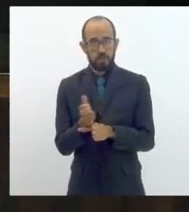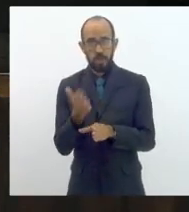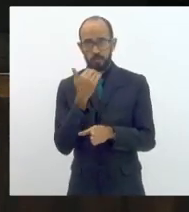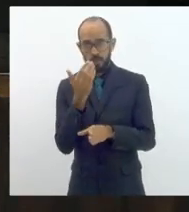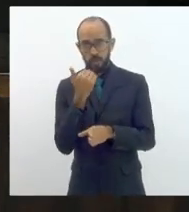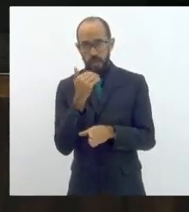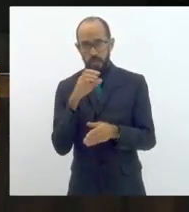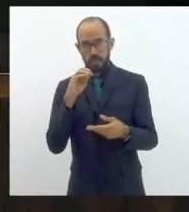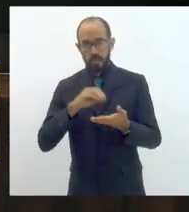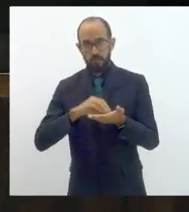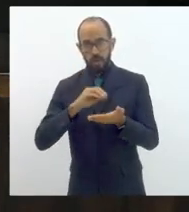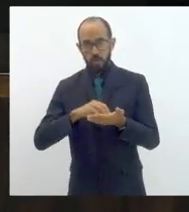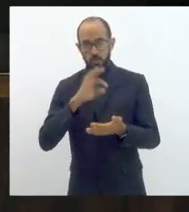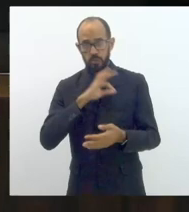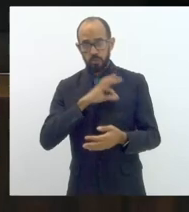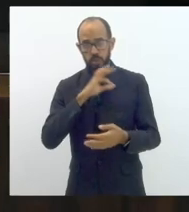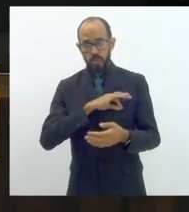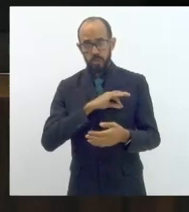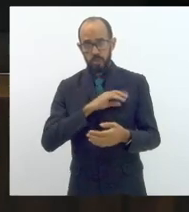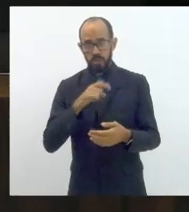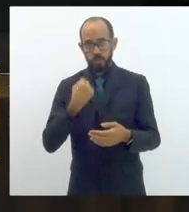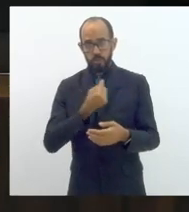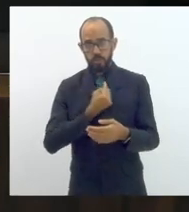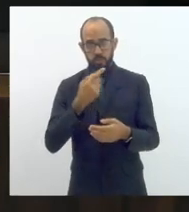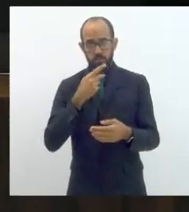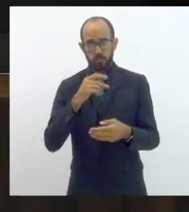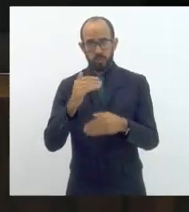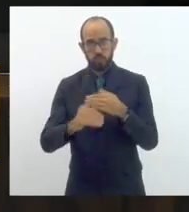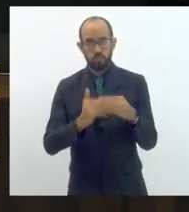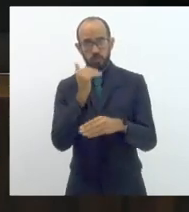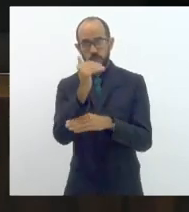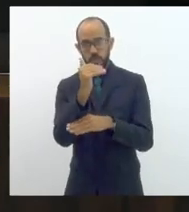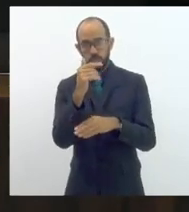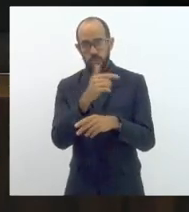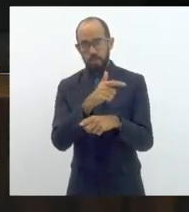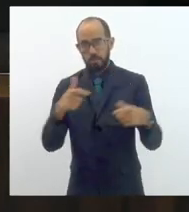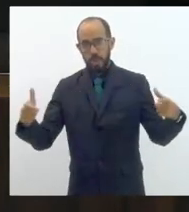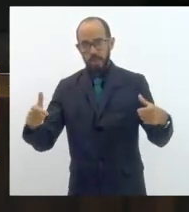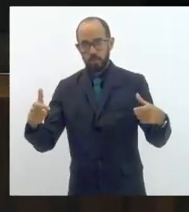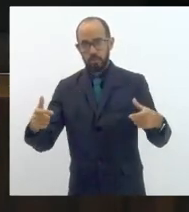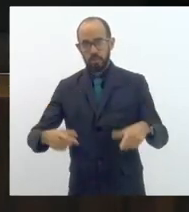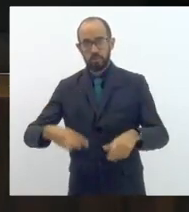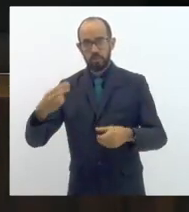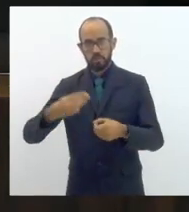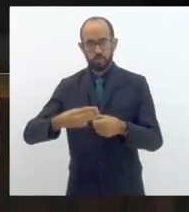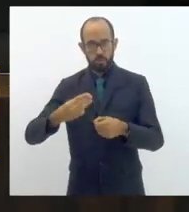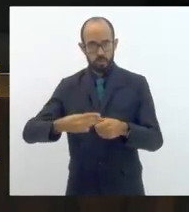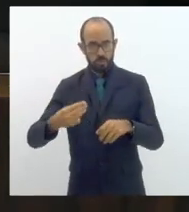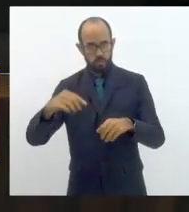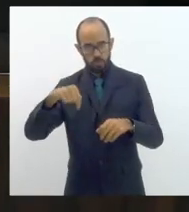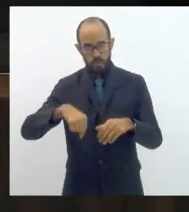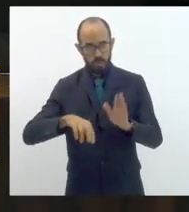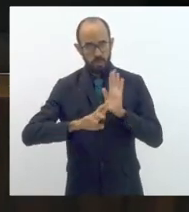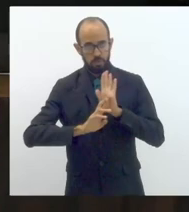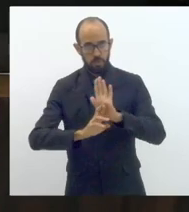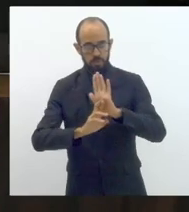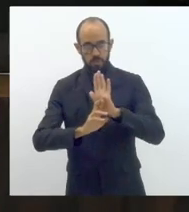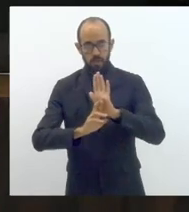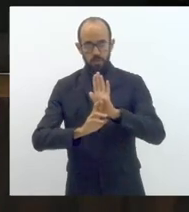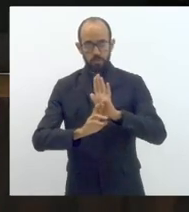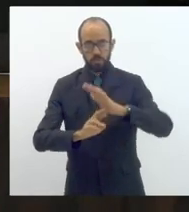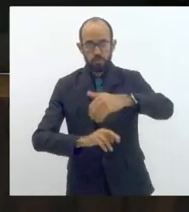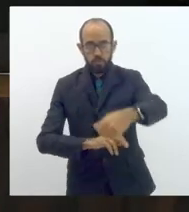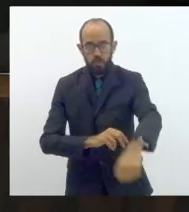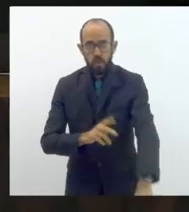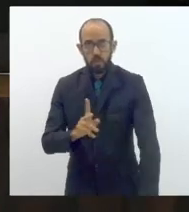nossa população, estamos falando, sobretudo, da maioria dos municípios que estão aqui representados. Porque, como foi